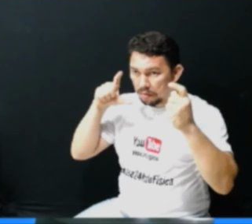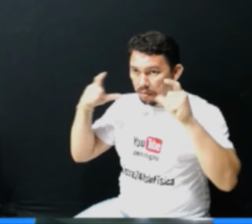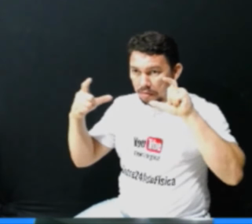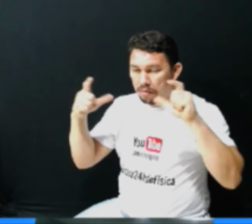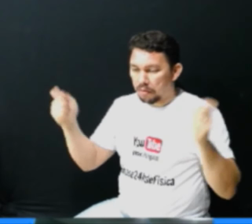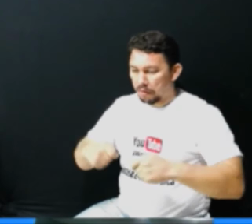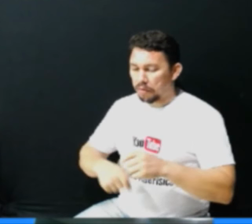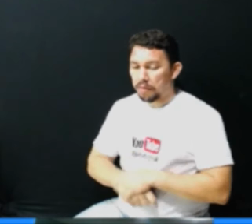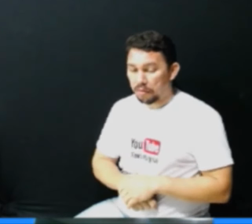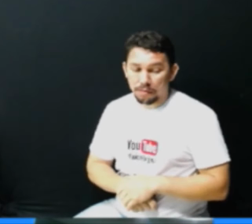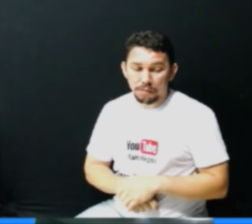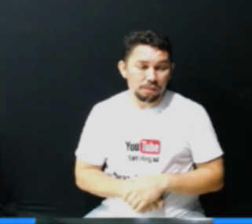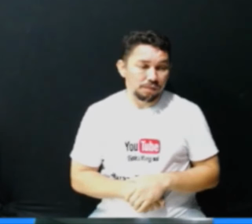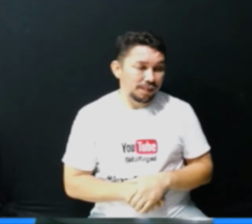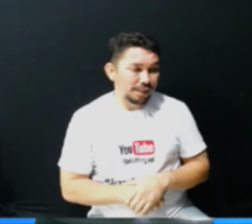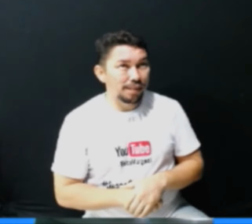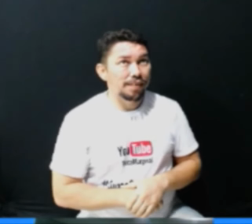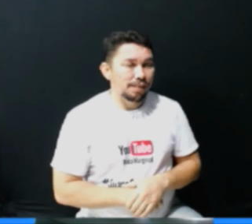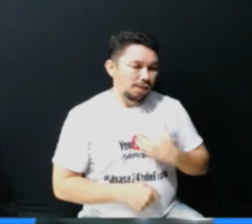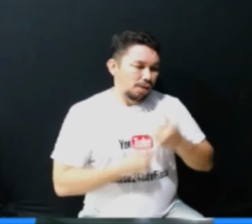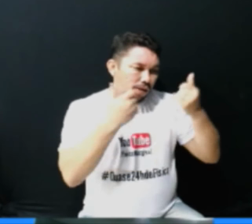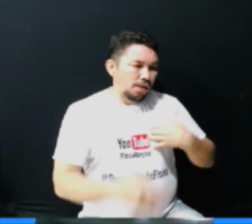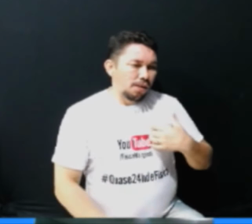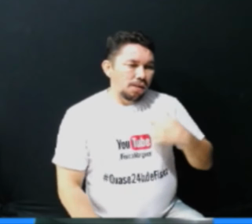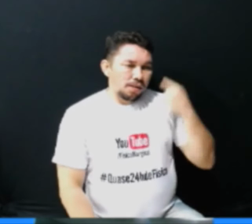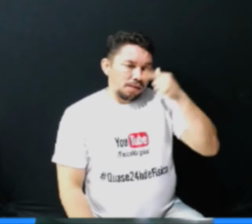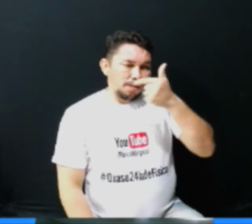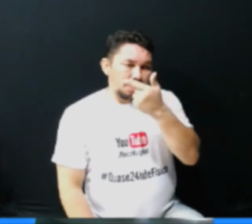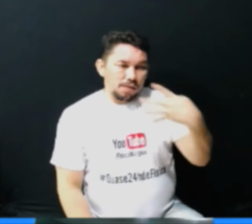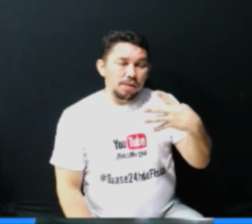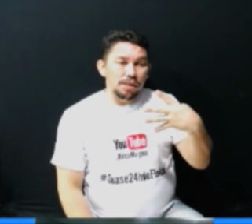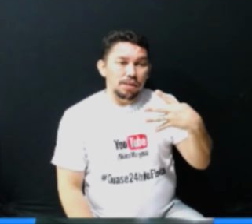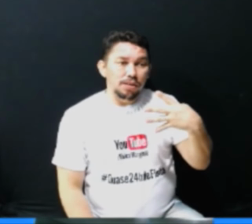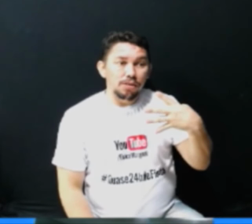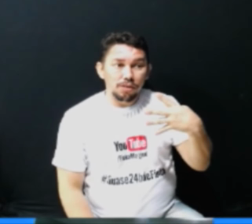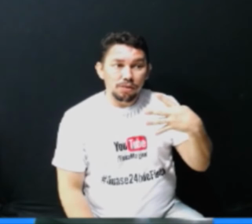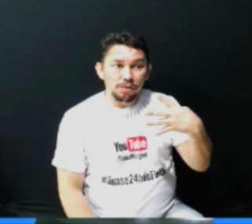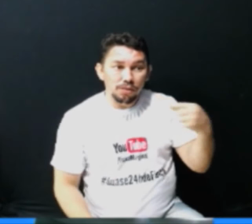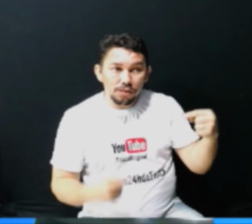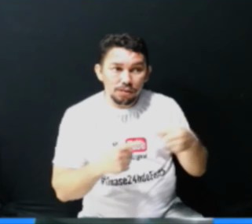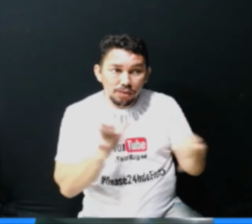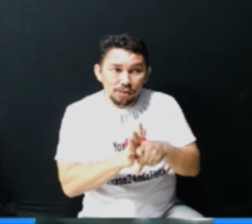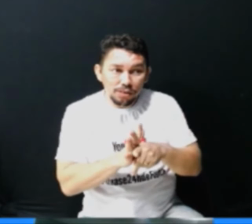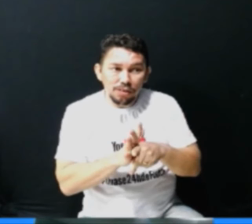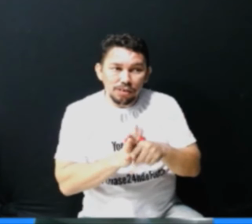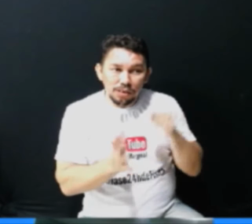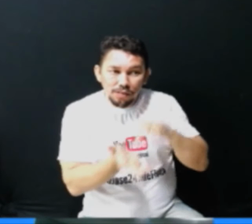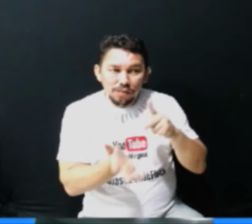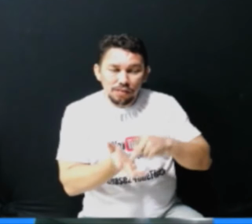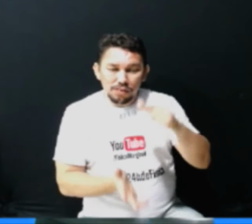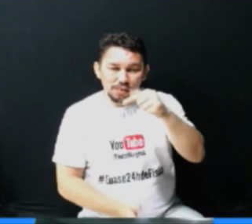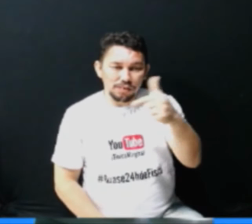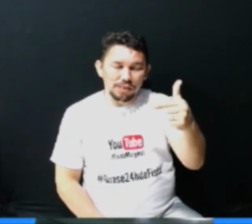falei aqui, Paulo, que 24 horas é o nome de fantasia. A razão social do negócio é 72 horas, que o bicho